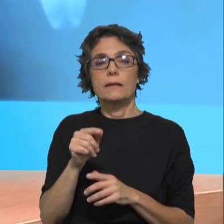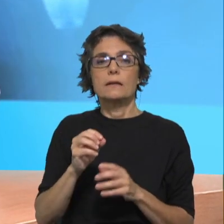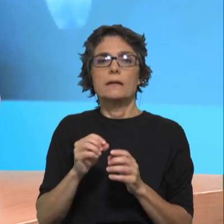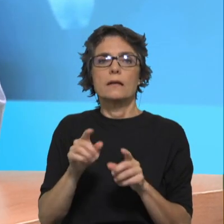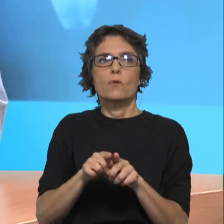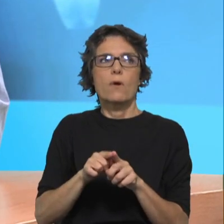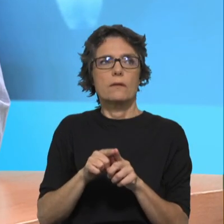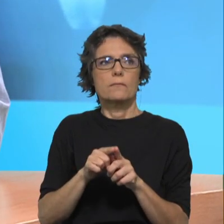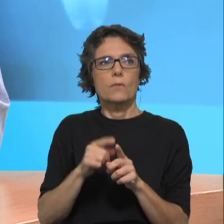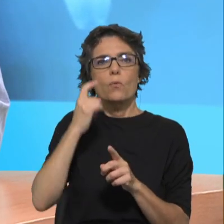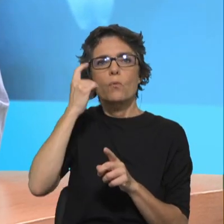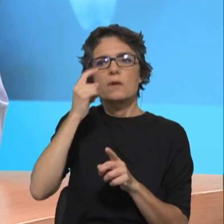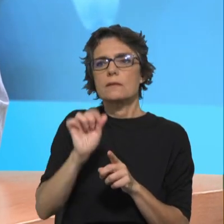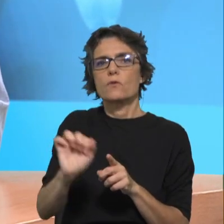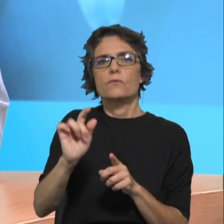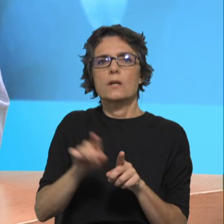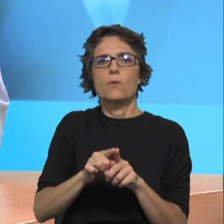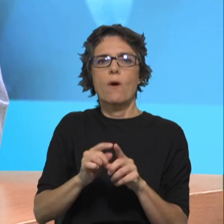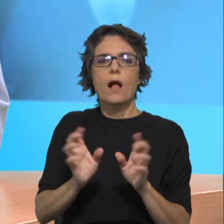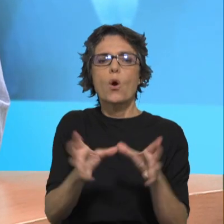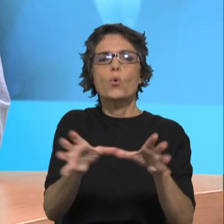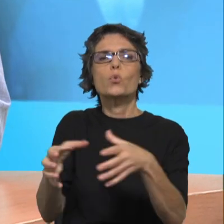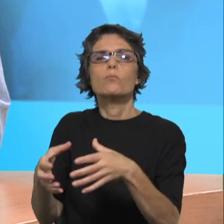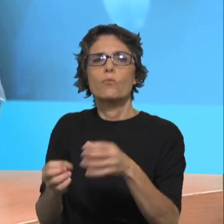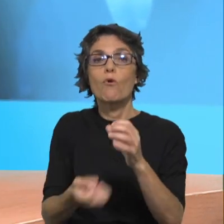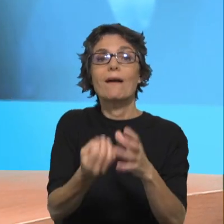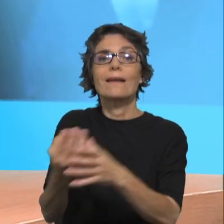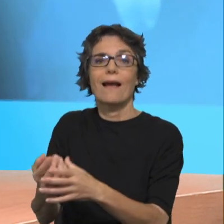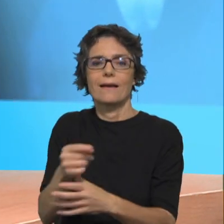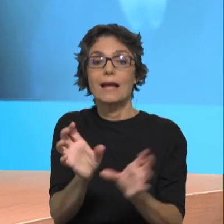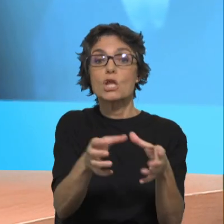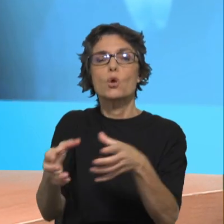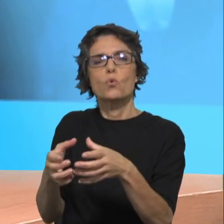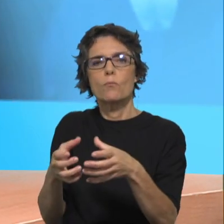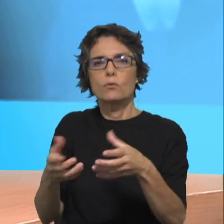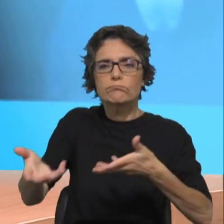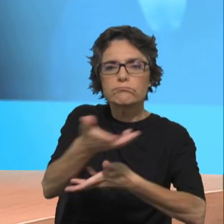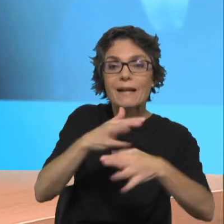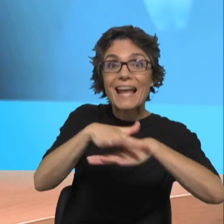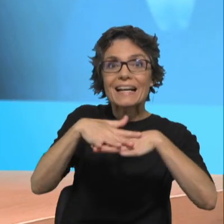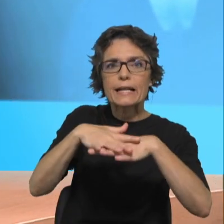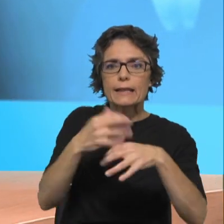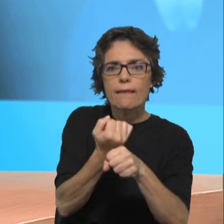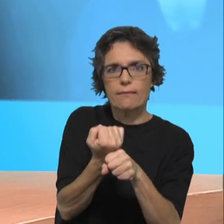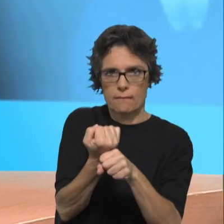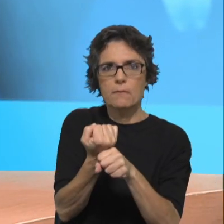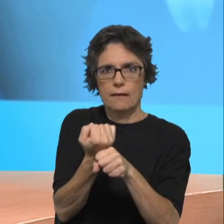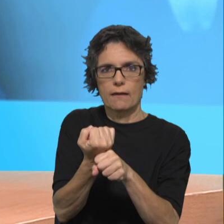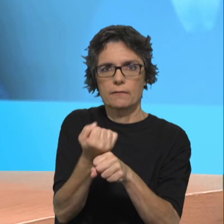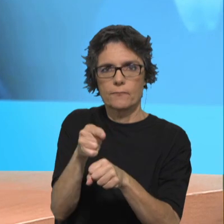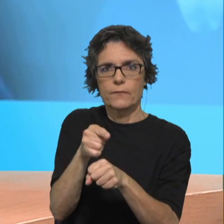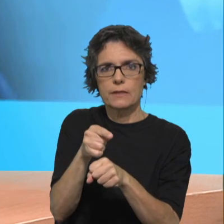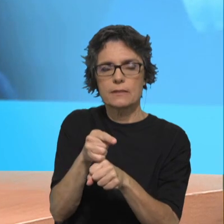fossem capazes de pensar estas temáticas e de trazer esta questão para o interior da própria